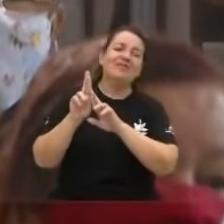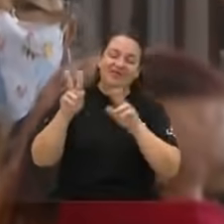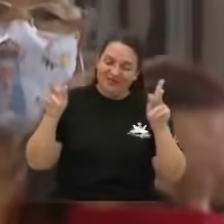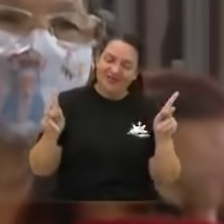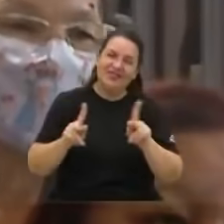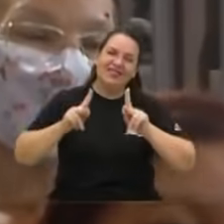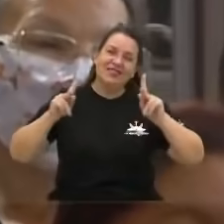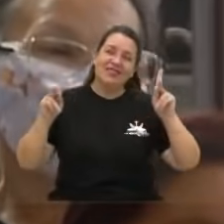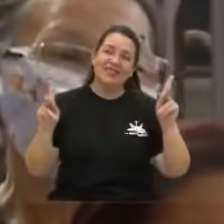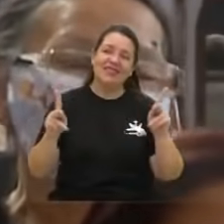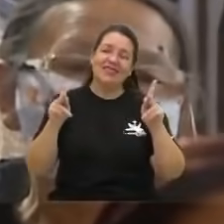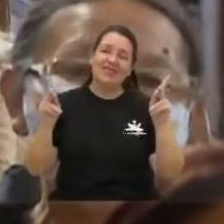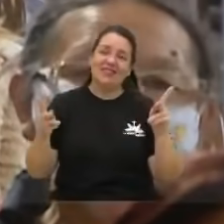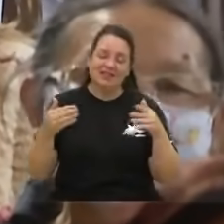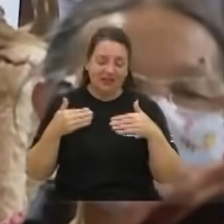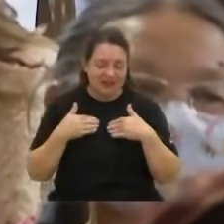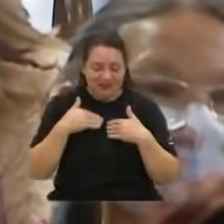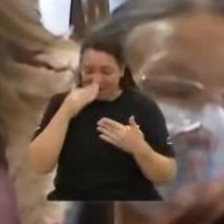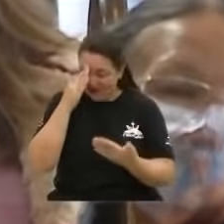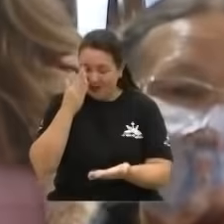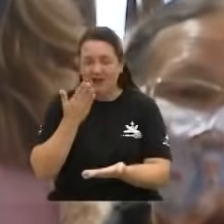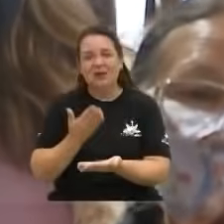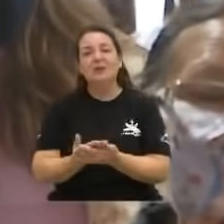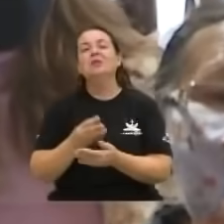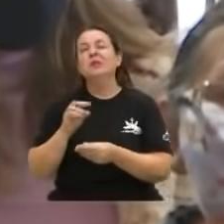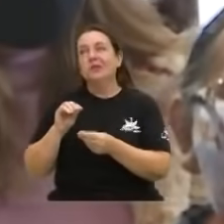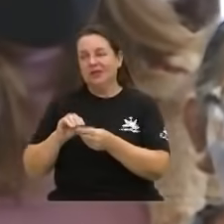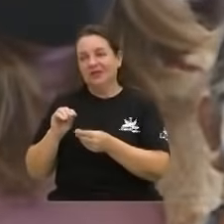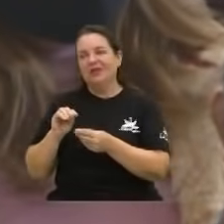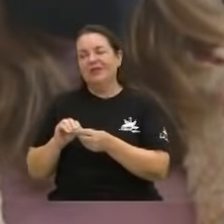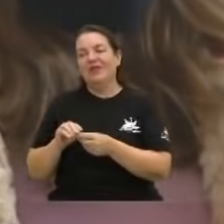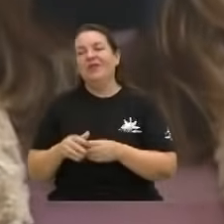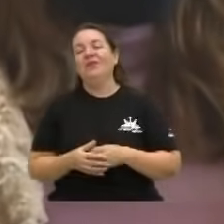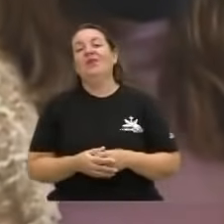vencer. Faça-me crer.